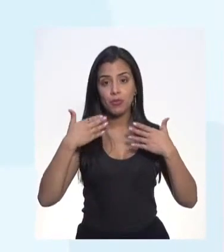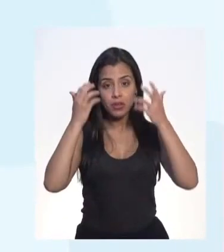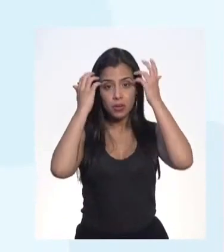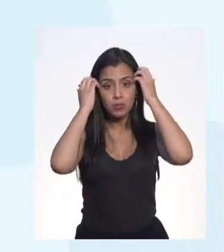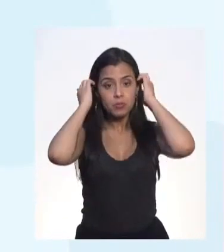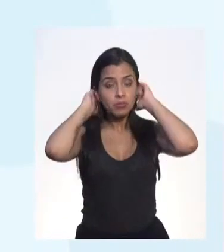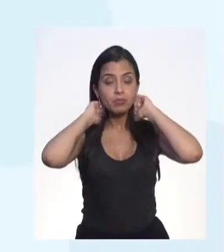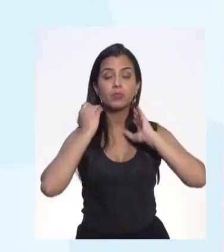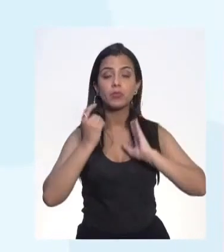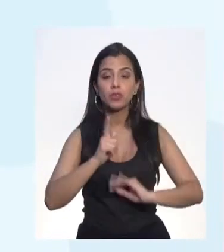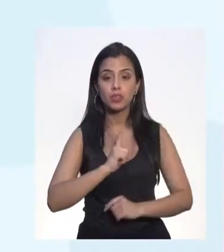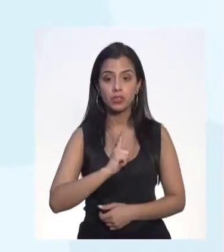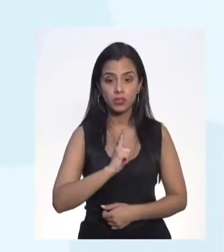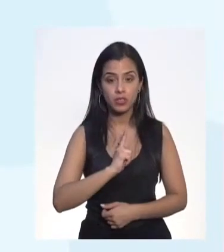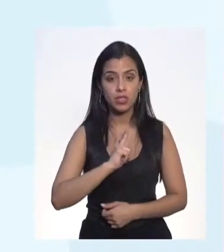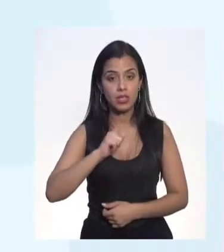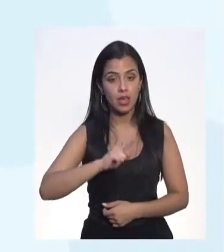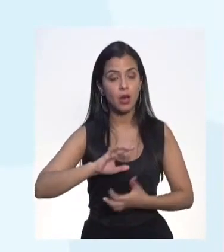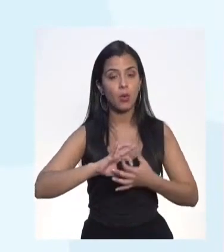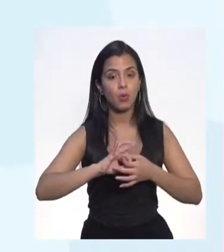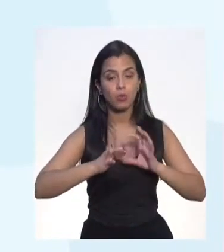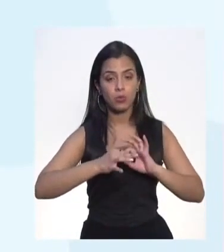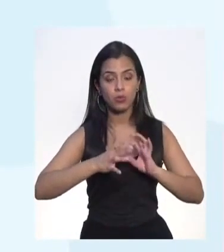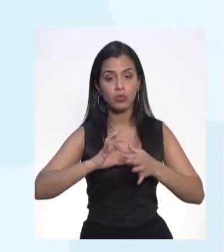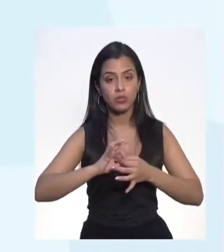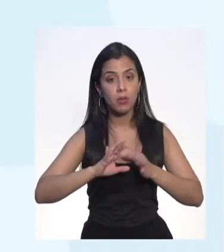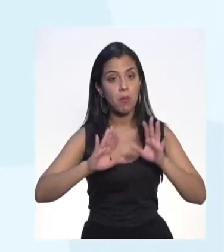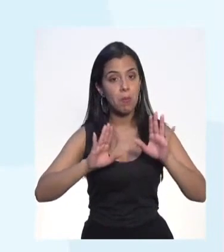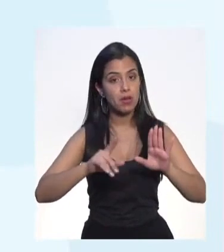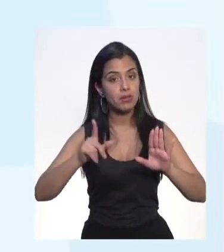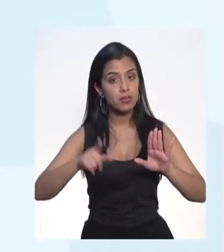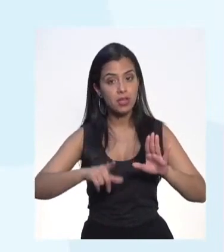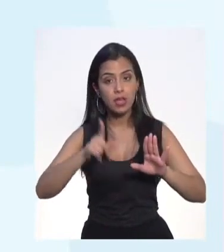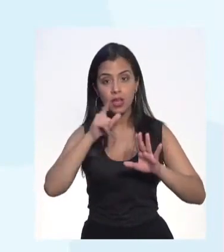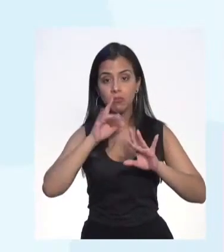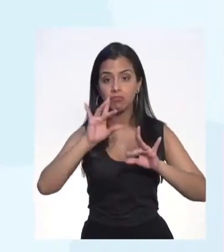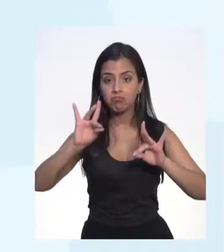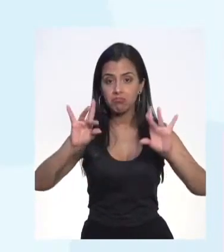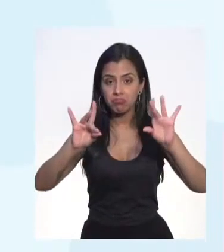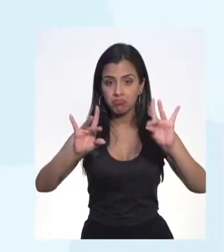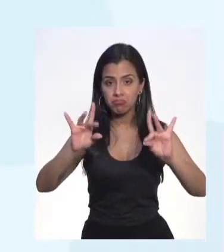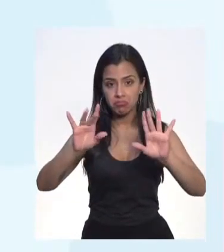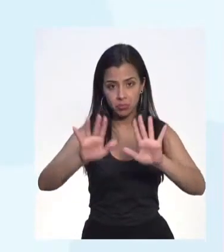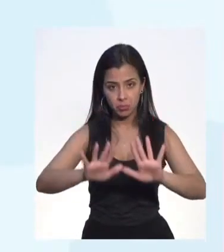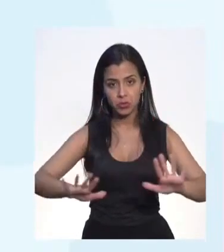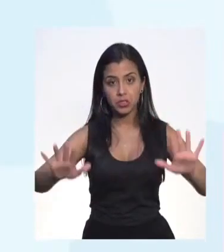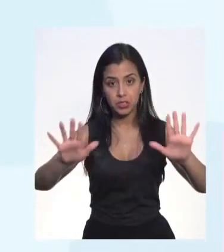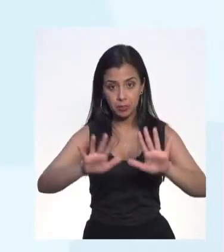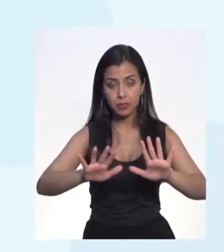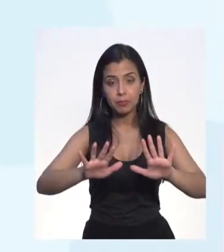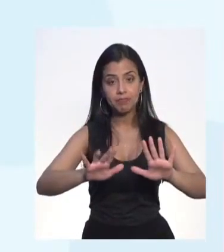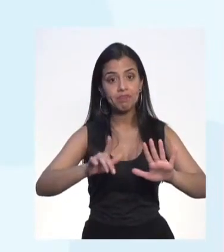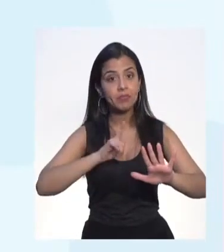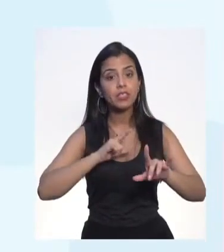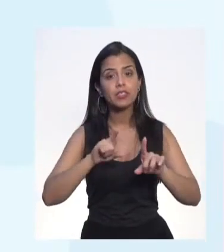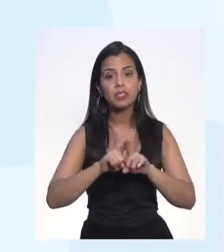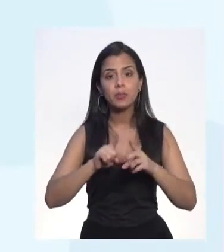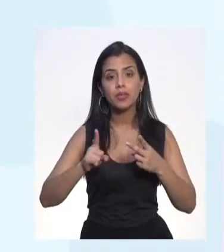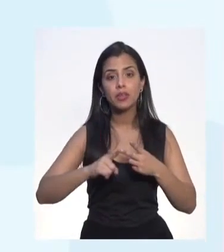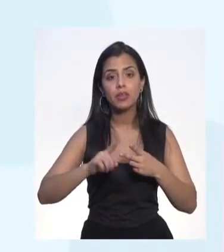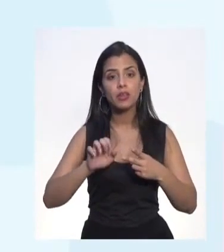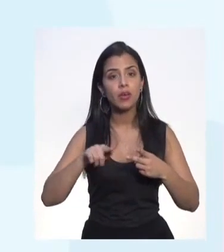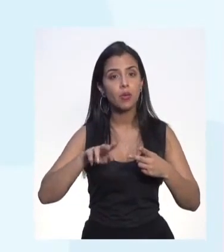massa equatorial, que ela é continental, mas ela é extremamente úmida. Tá? Nós temos a massa